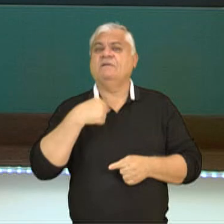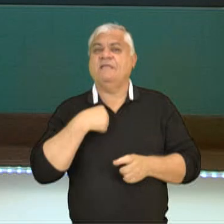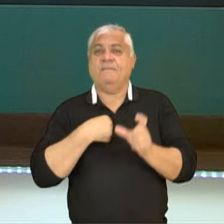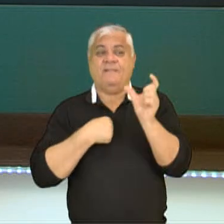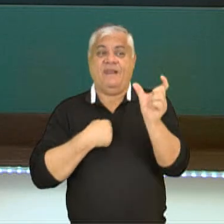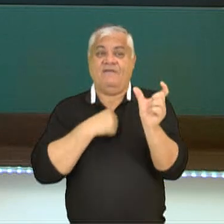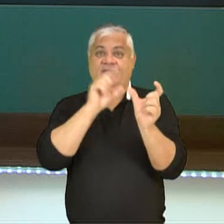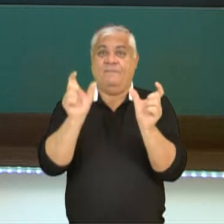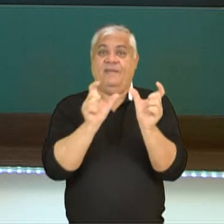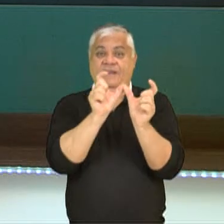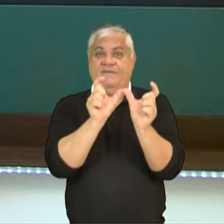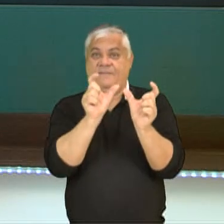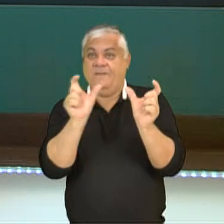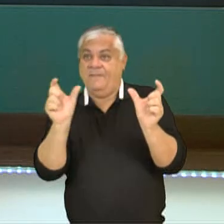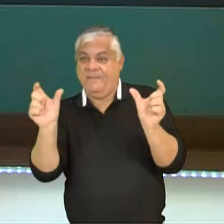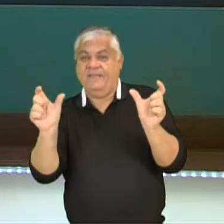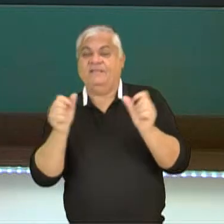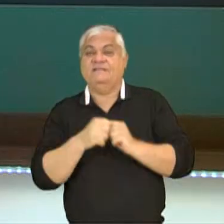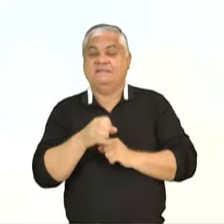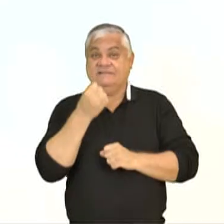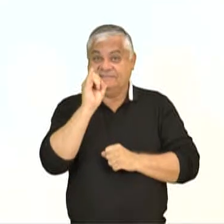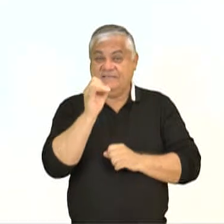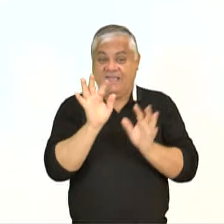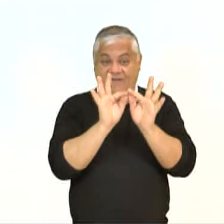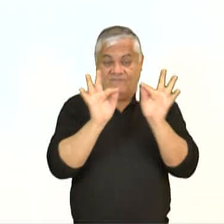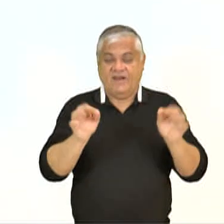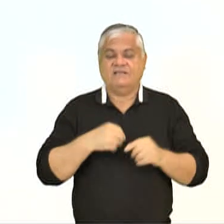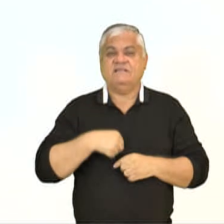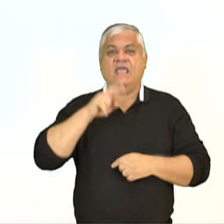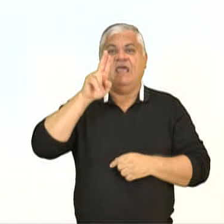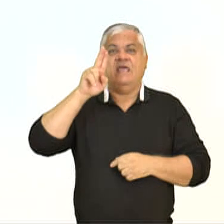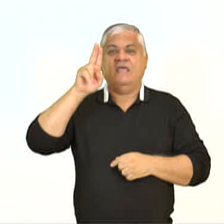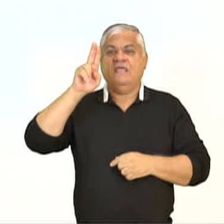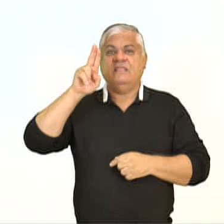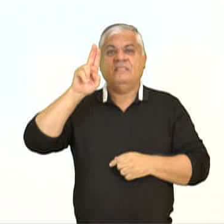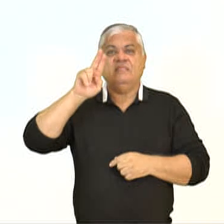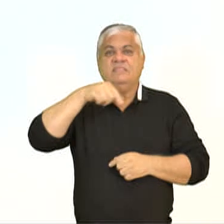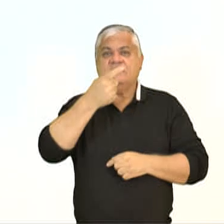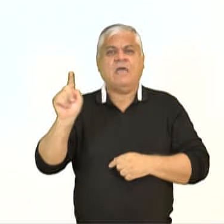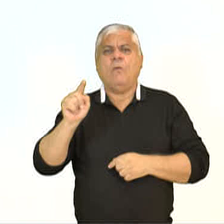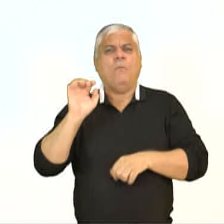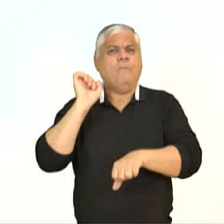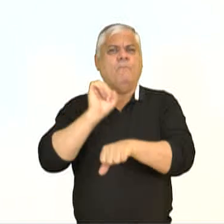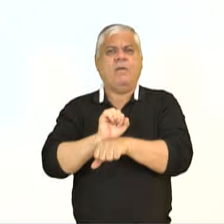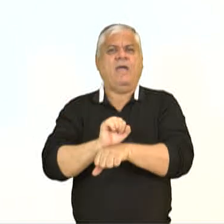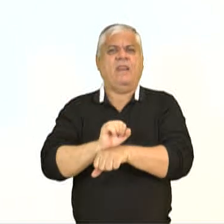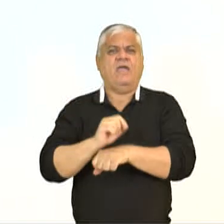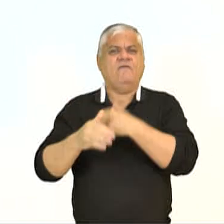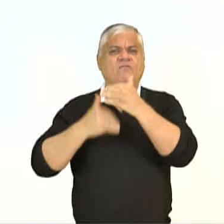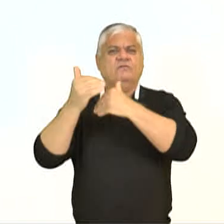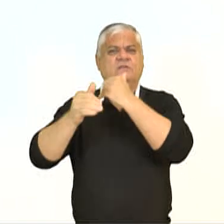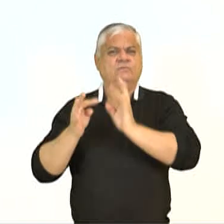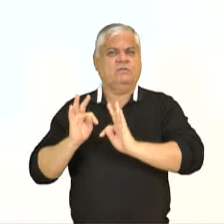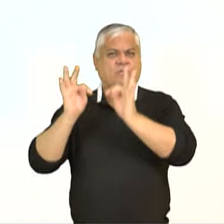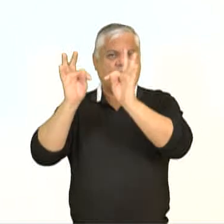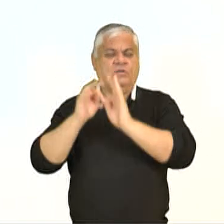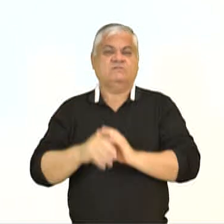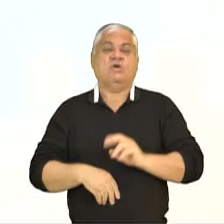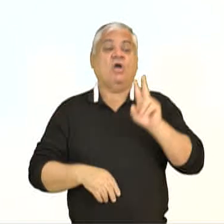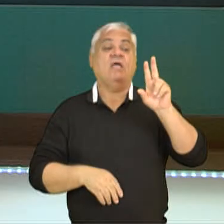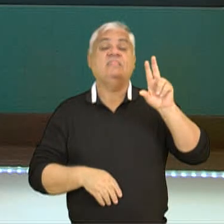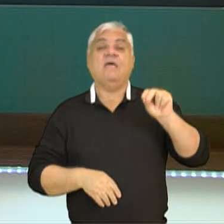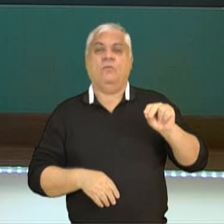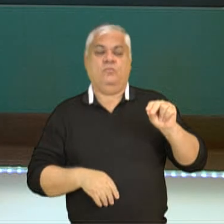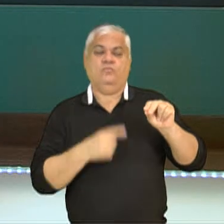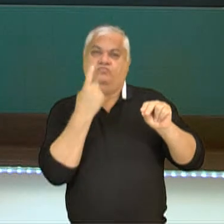uma palavra, né? Se a frase fosse não vão parar a evolução tecnológica, a evolução do celular, aí eu só teria o não.